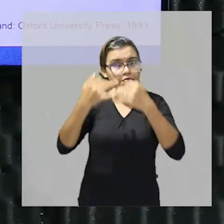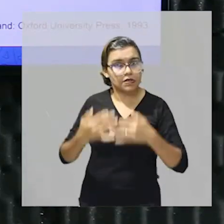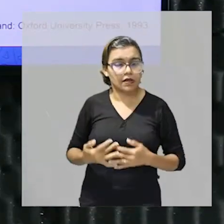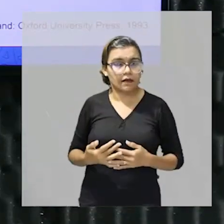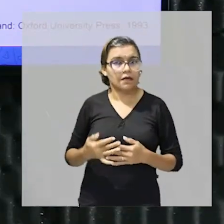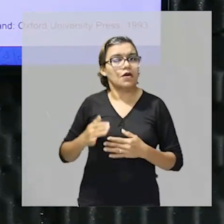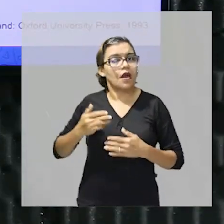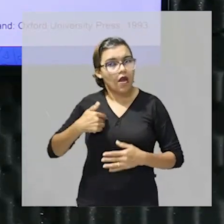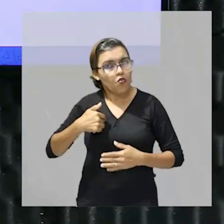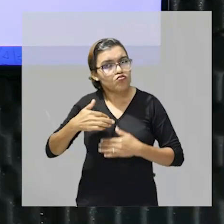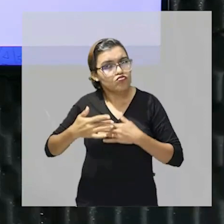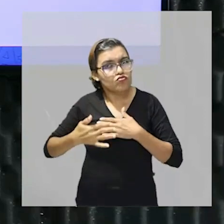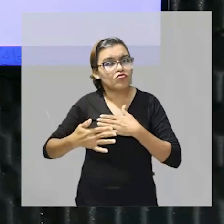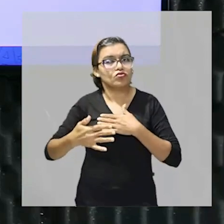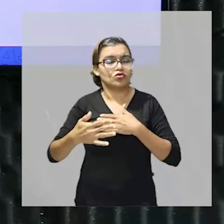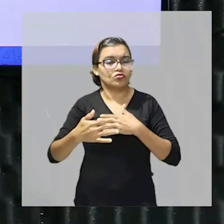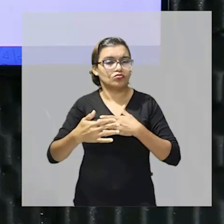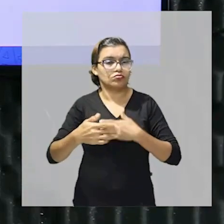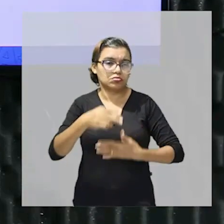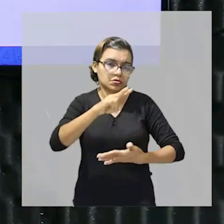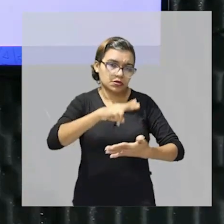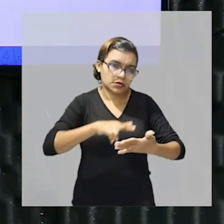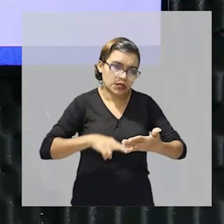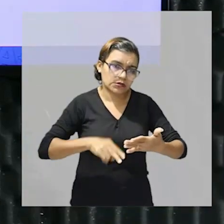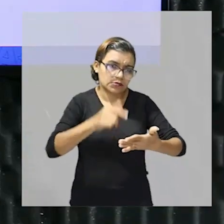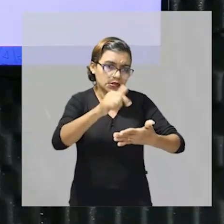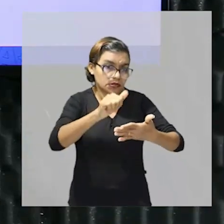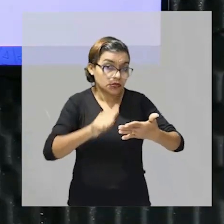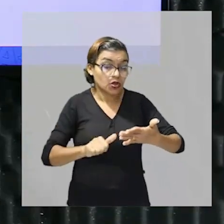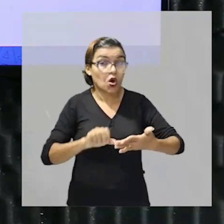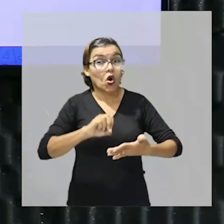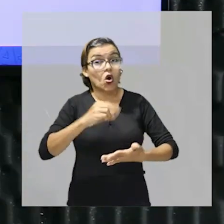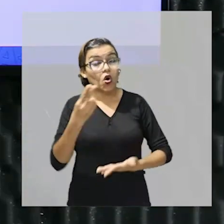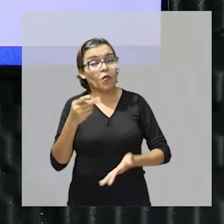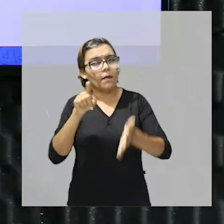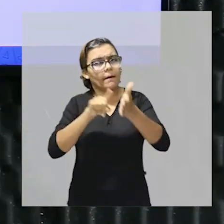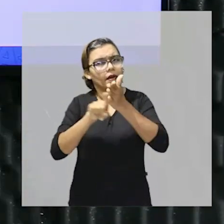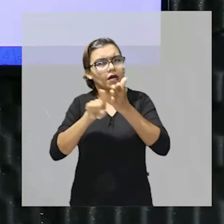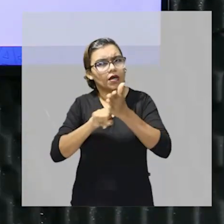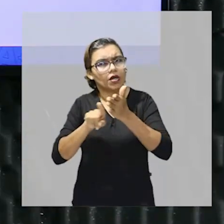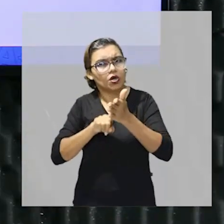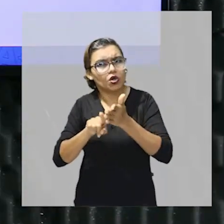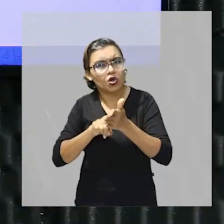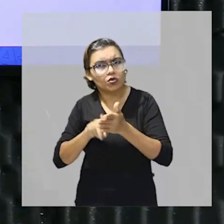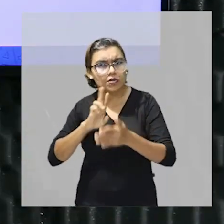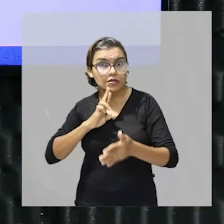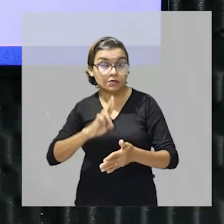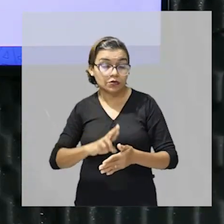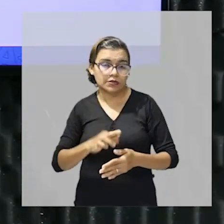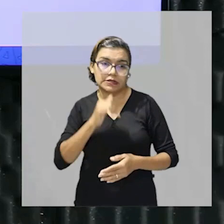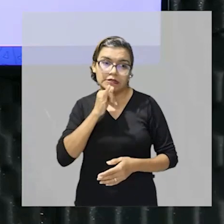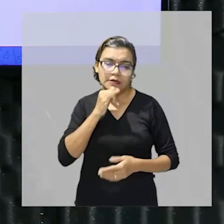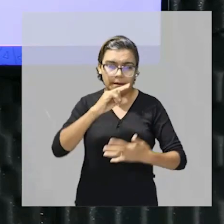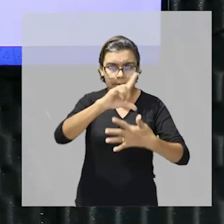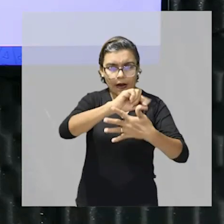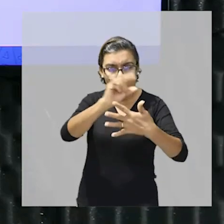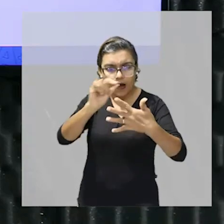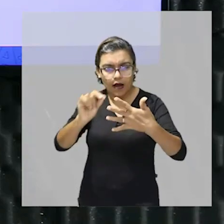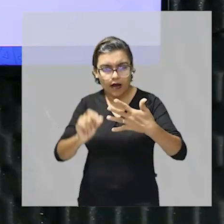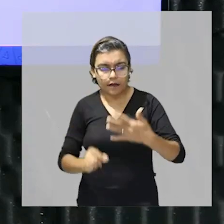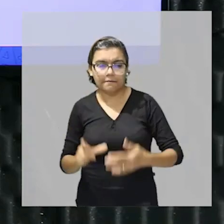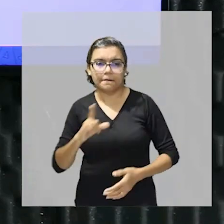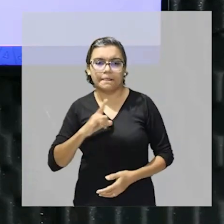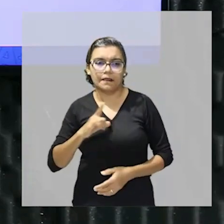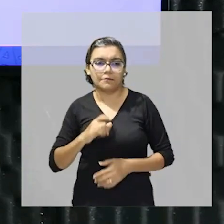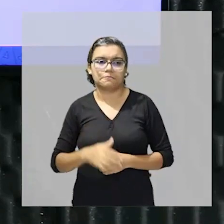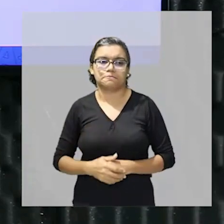posso continuar analisando ou eu posso ir para as alternativas. O que a alternativa destaca para mim? Eu tenho enumerar